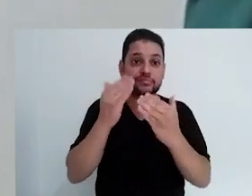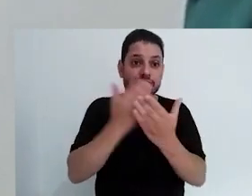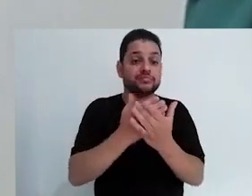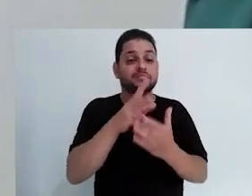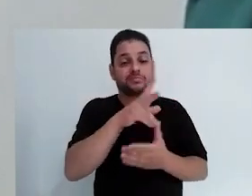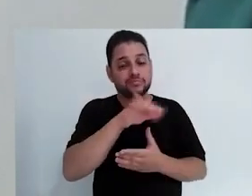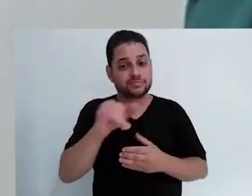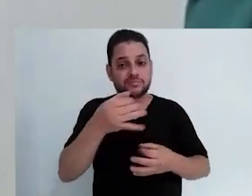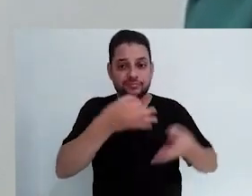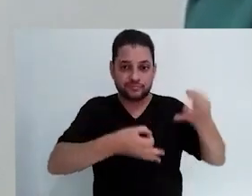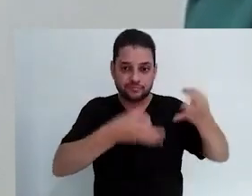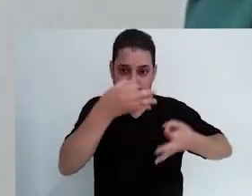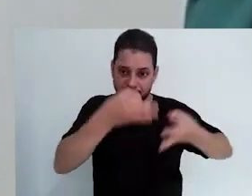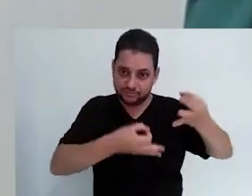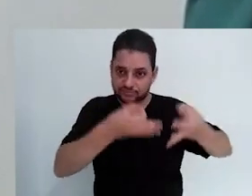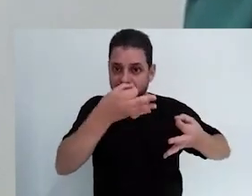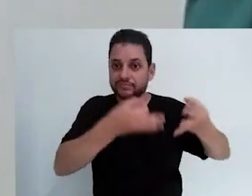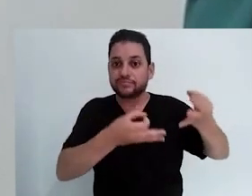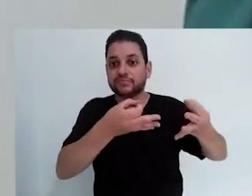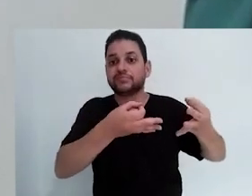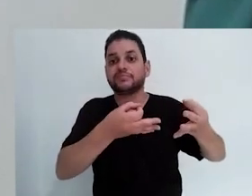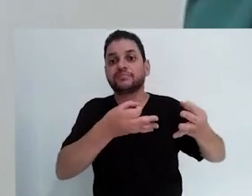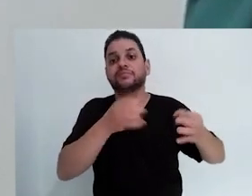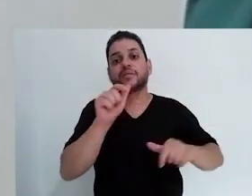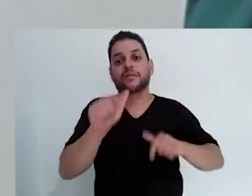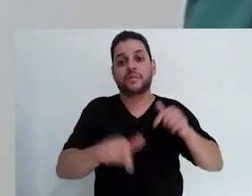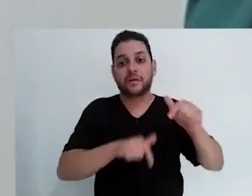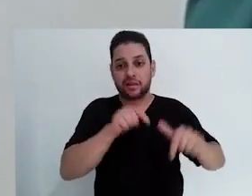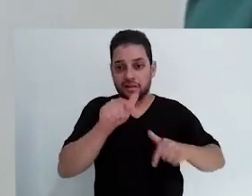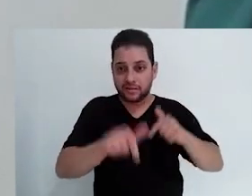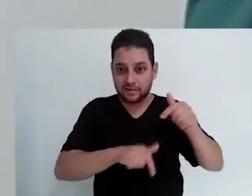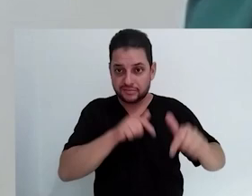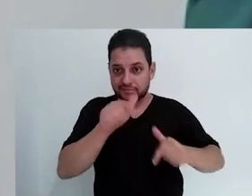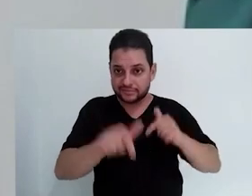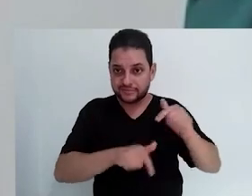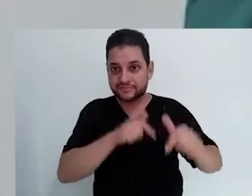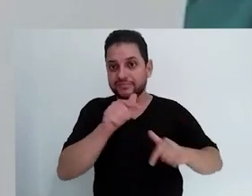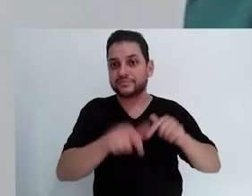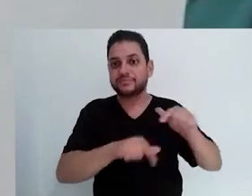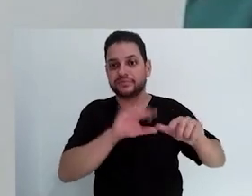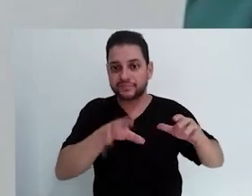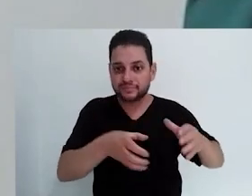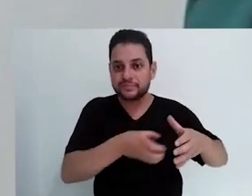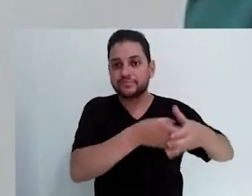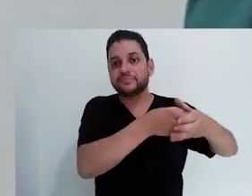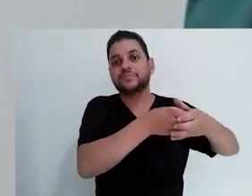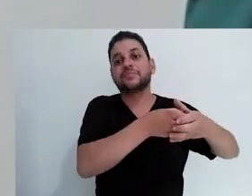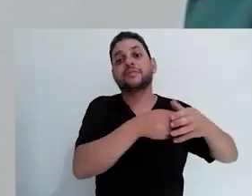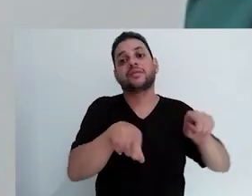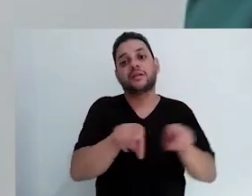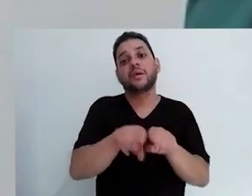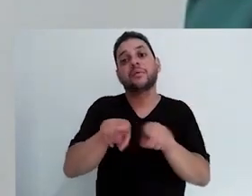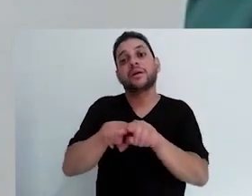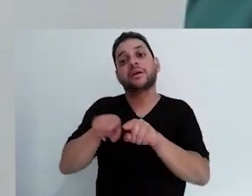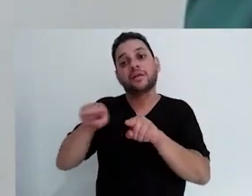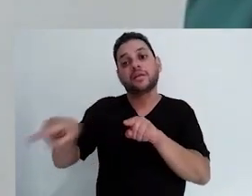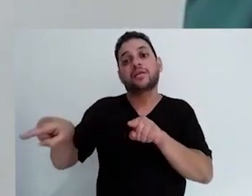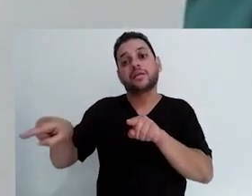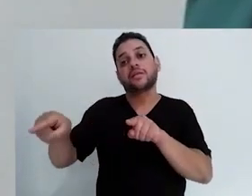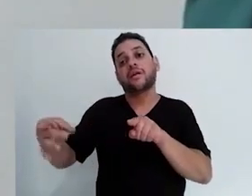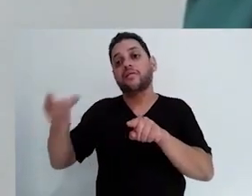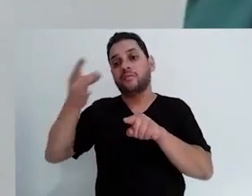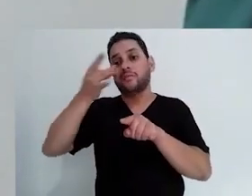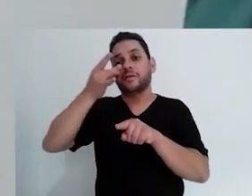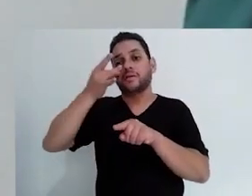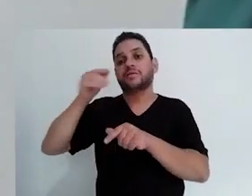designados que vão atuar sem prejuízo das próprias atribuições nas suas unidades, e compondo não os núcleos de Justiça